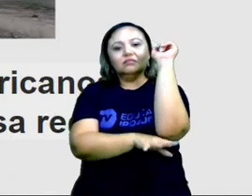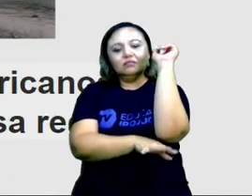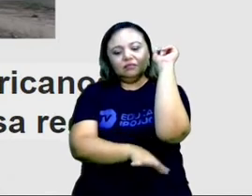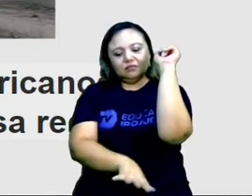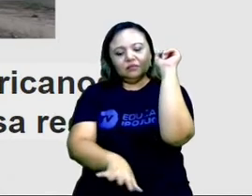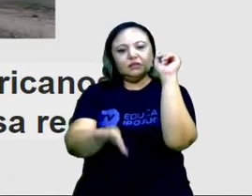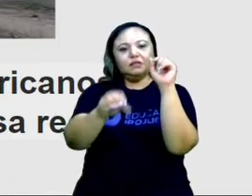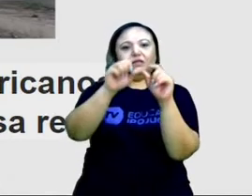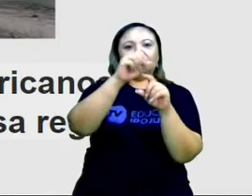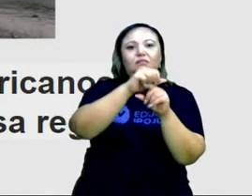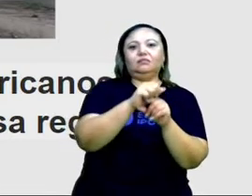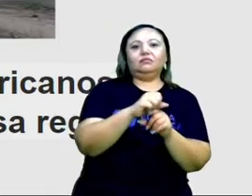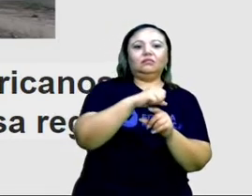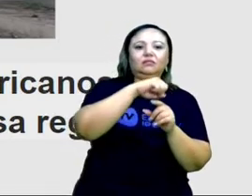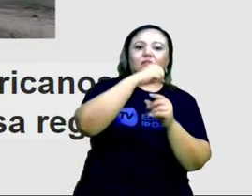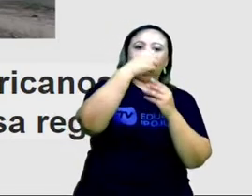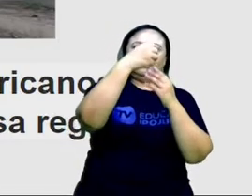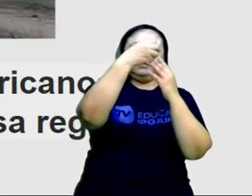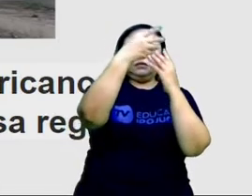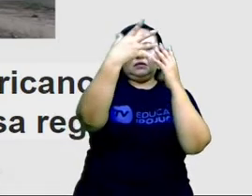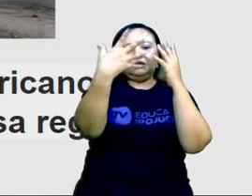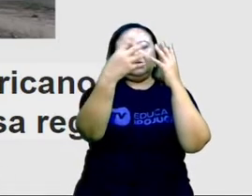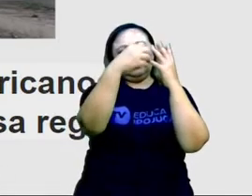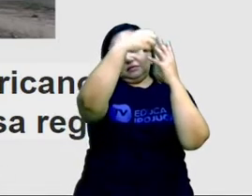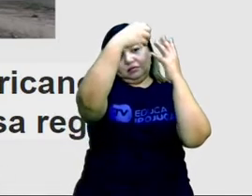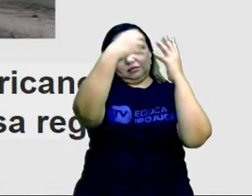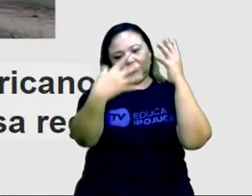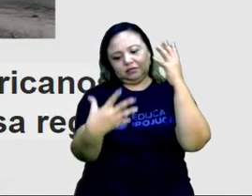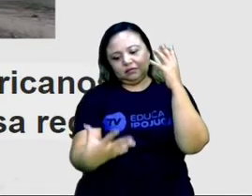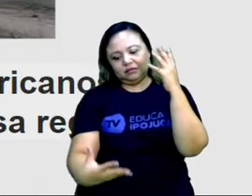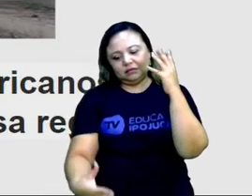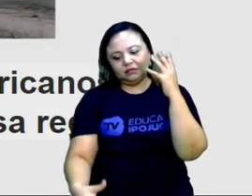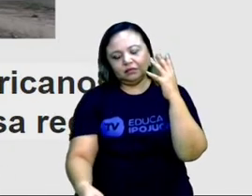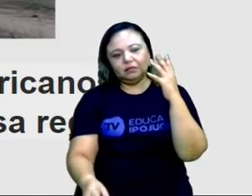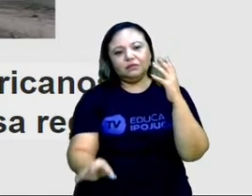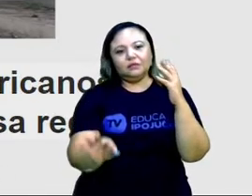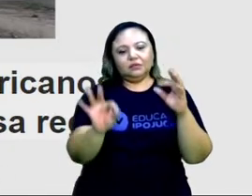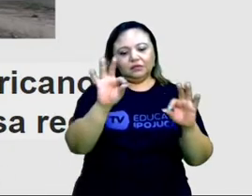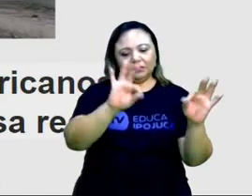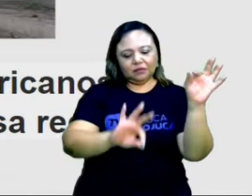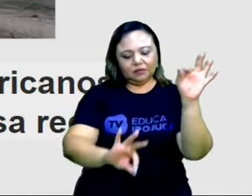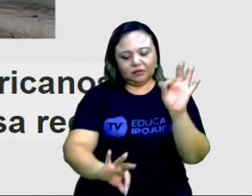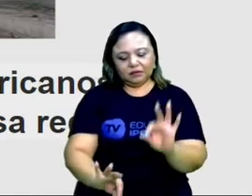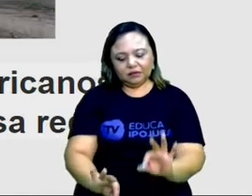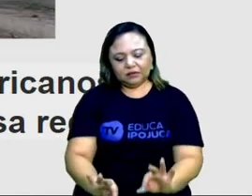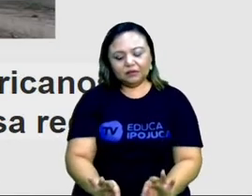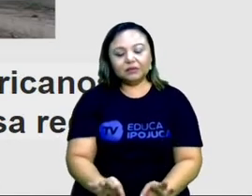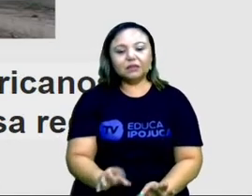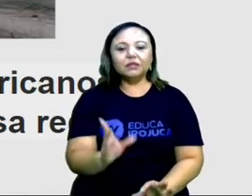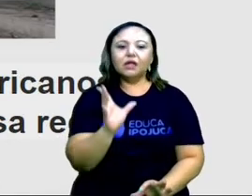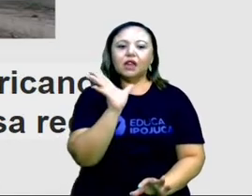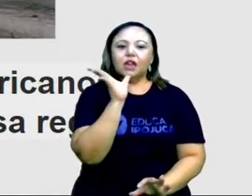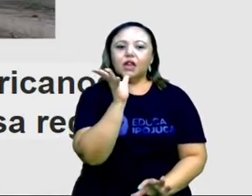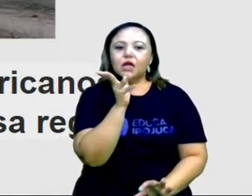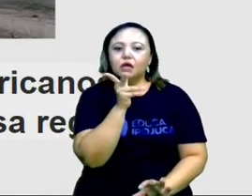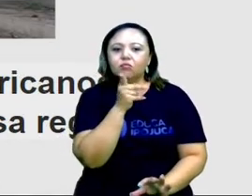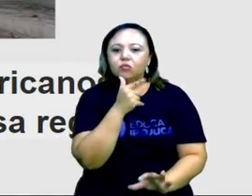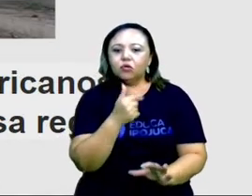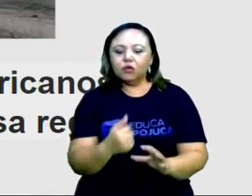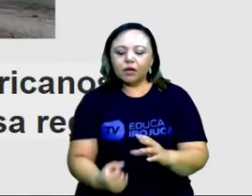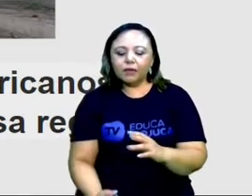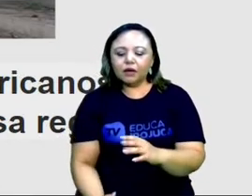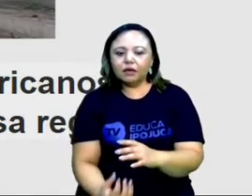as sementes, que elas demoram bastante tempo para se germinar, mais ou menos 10